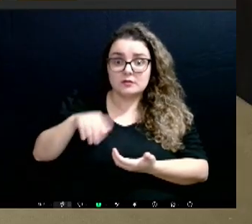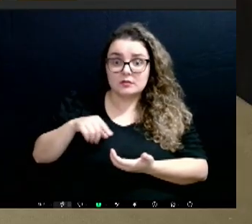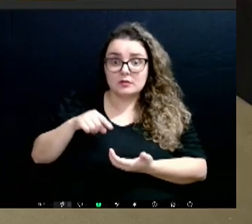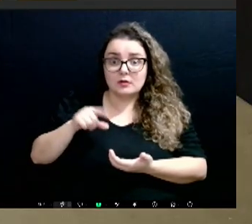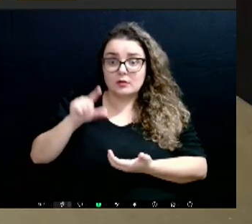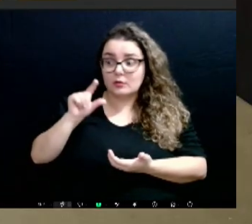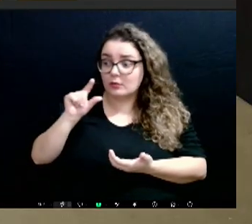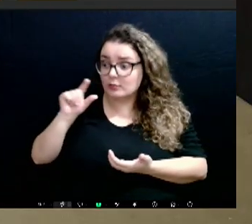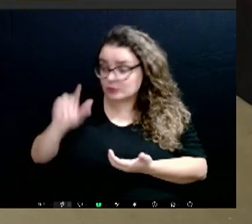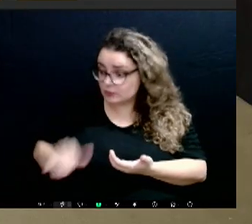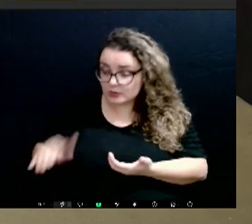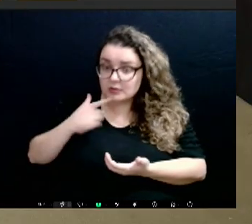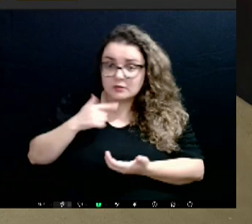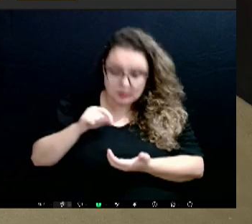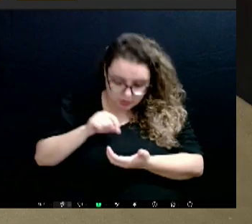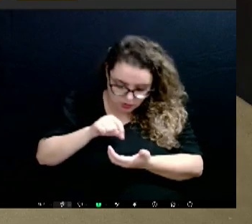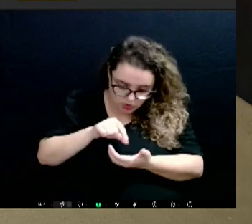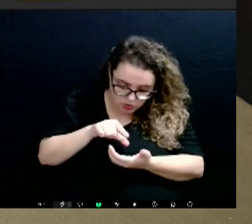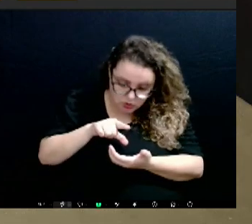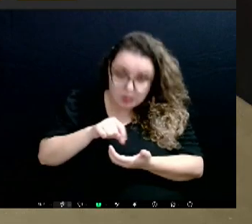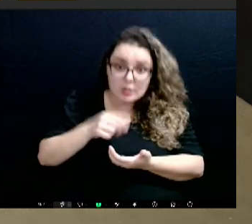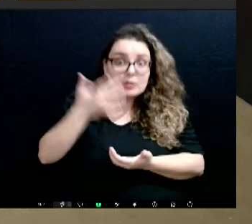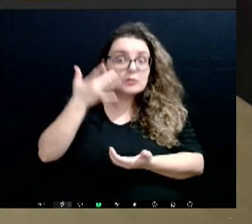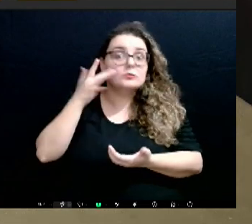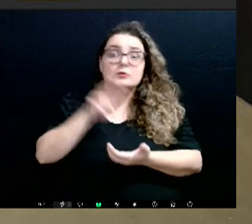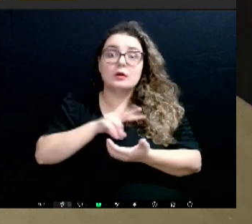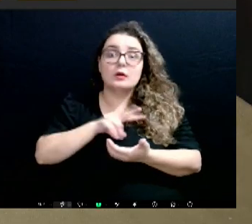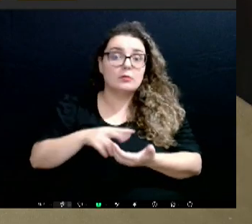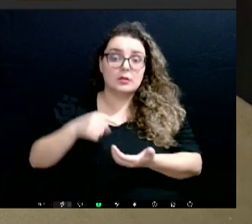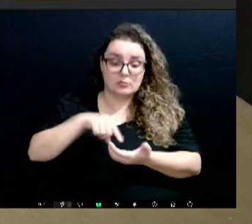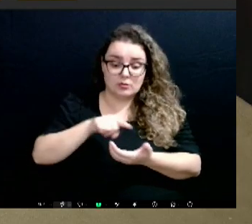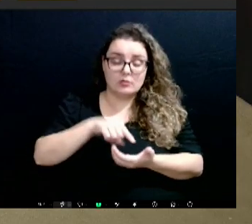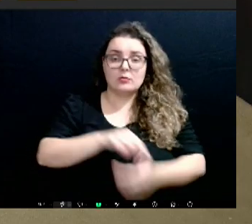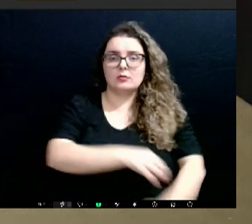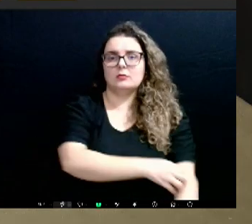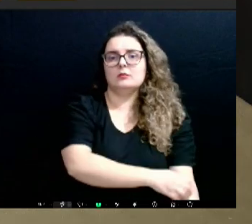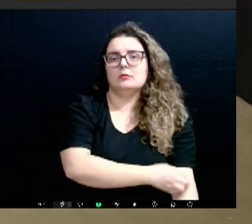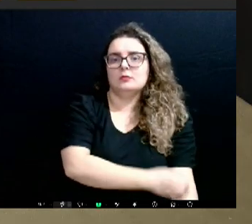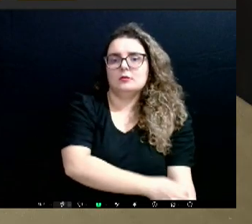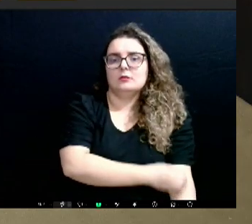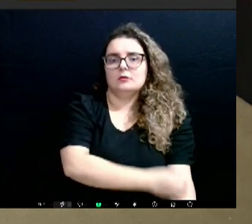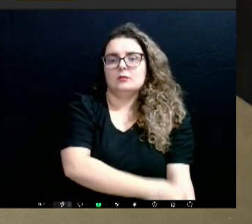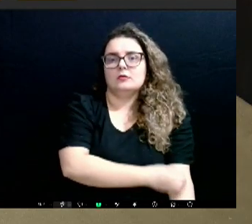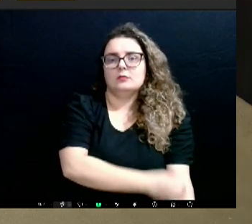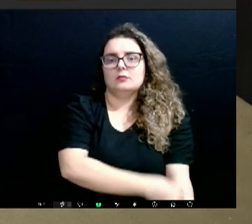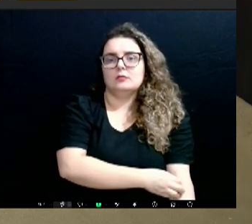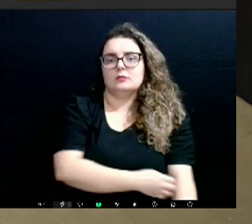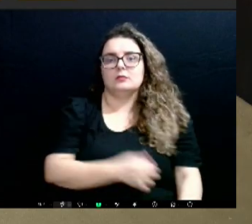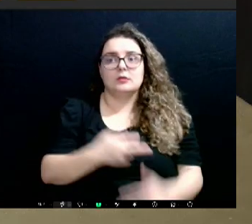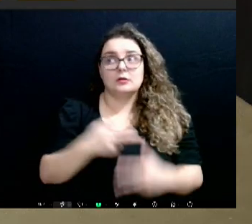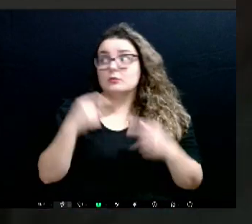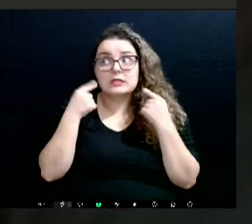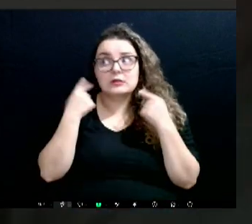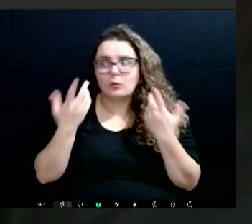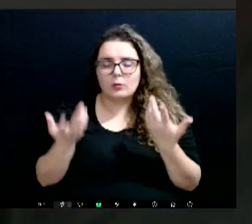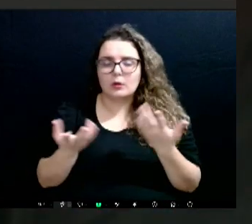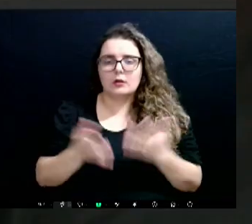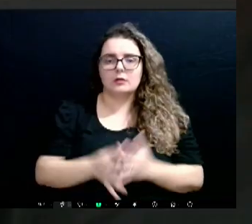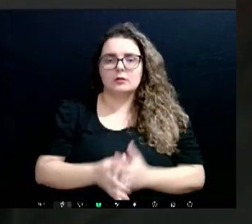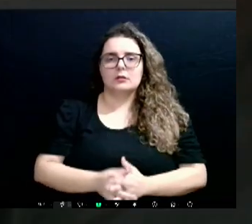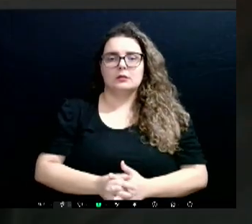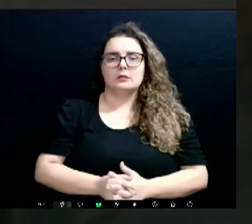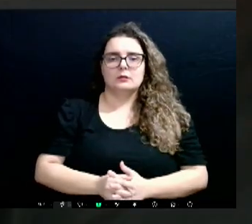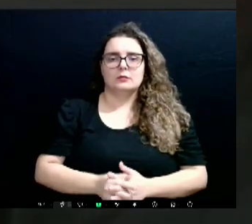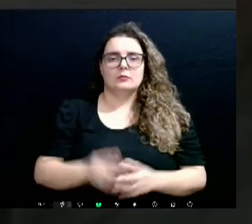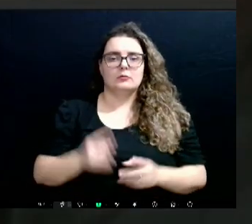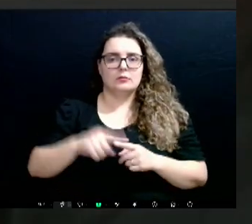assim, sem saber ler, sem nada, já vai assim, gente, que coisa mais doida, porque faz parte da gente